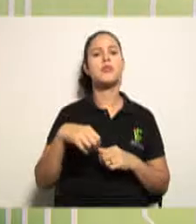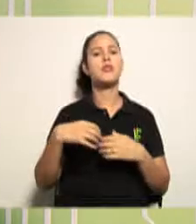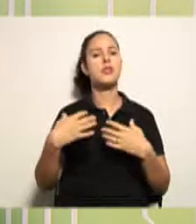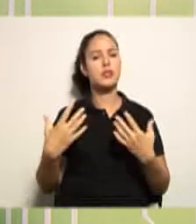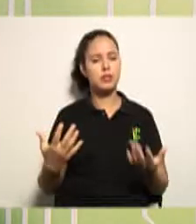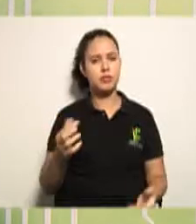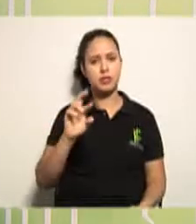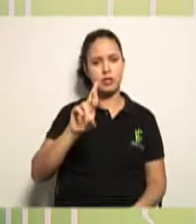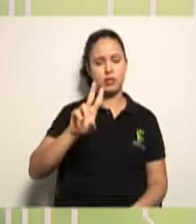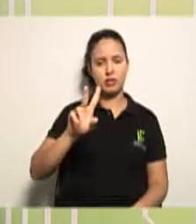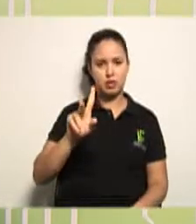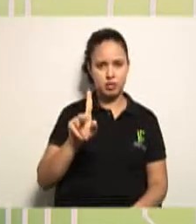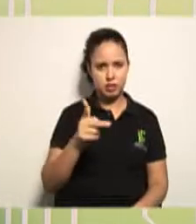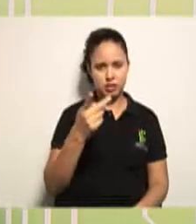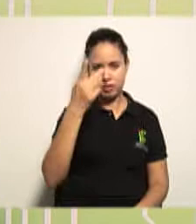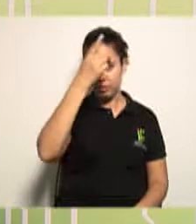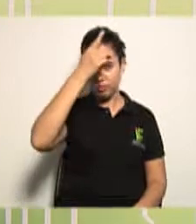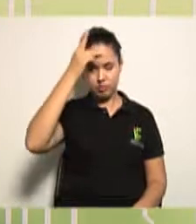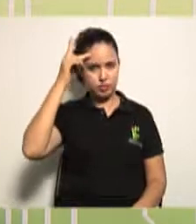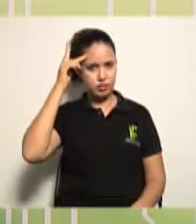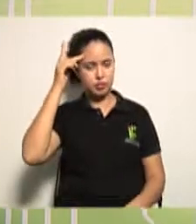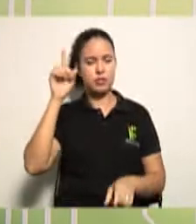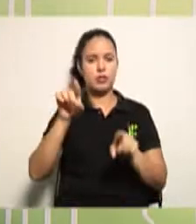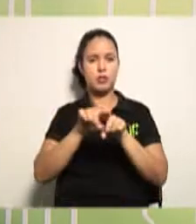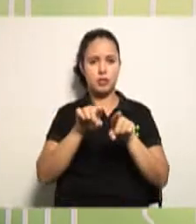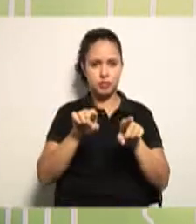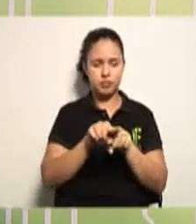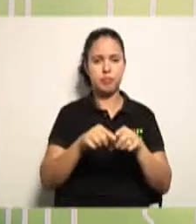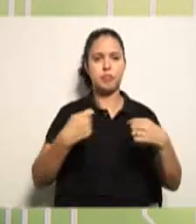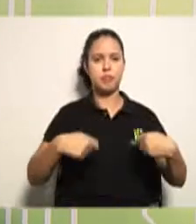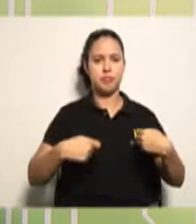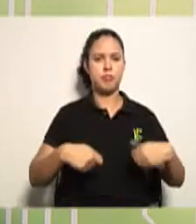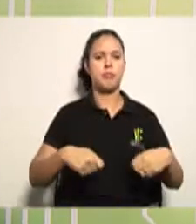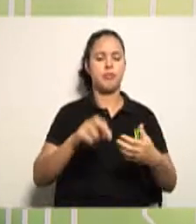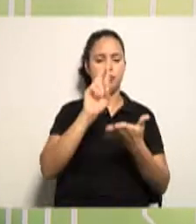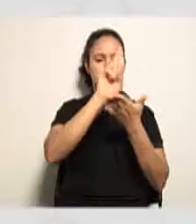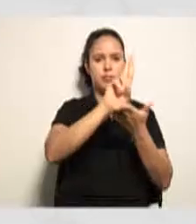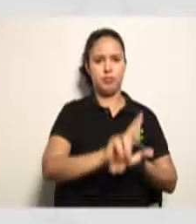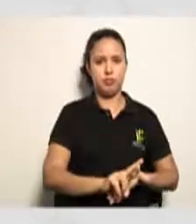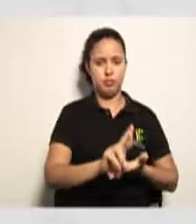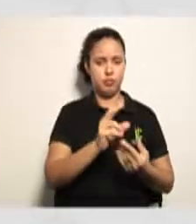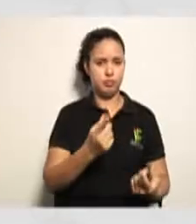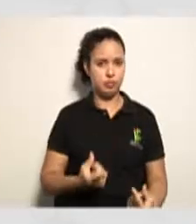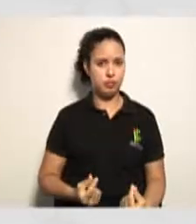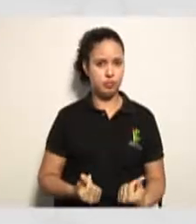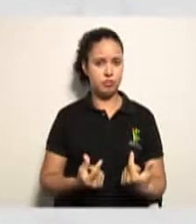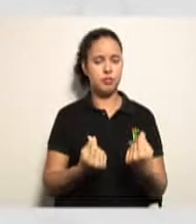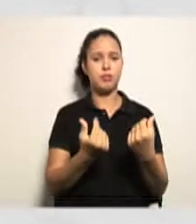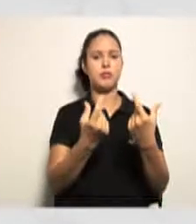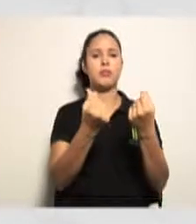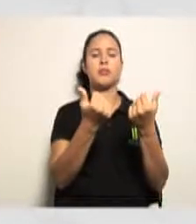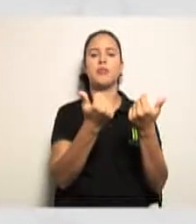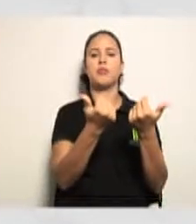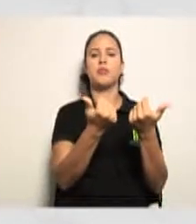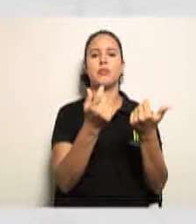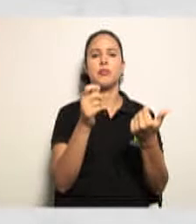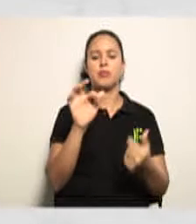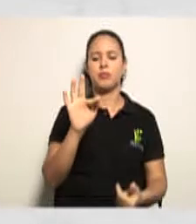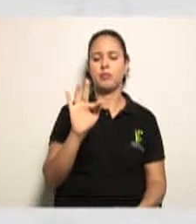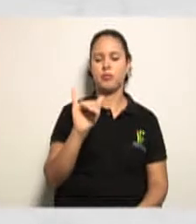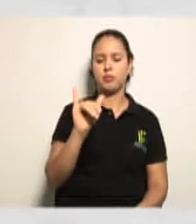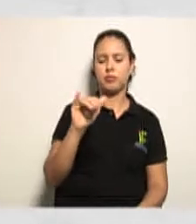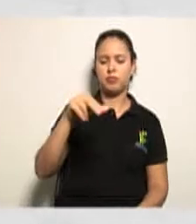são as pessoas, os recursos materiais, mas nós também precisamos dos recursos financeiros. Esses recursos